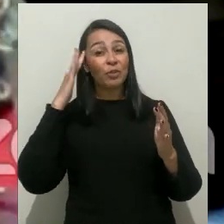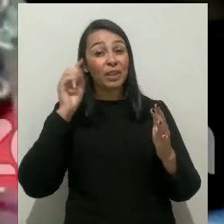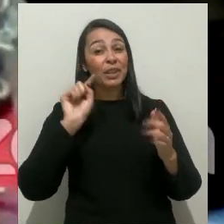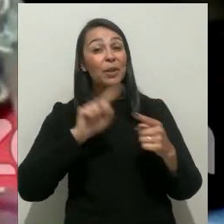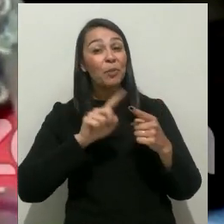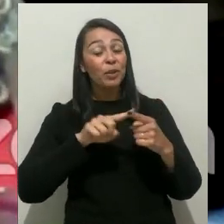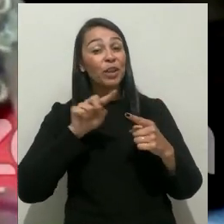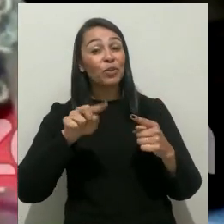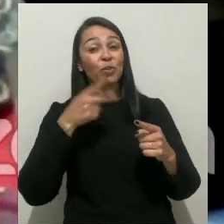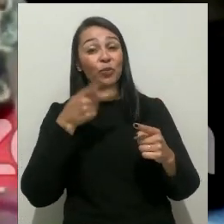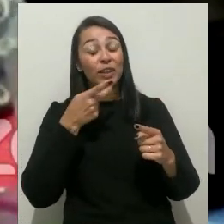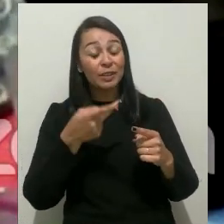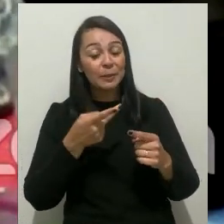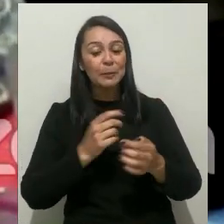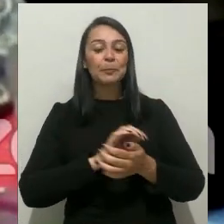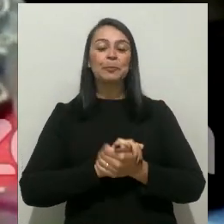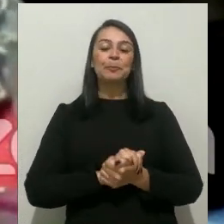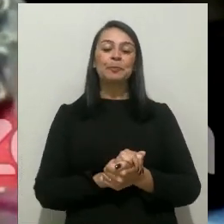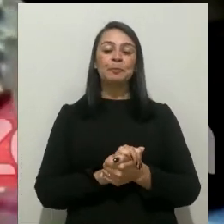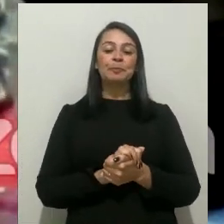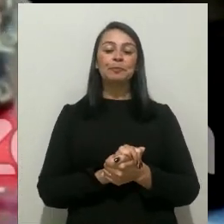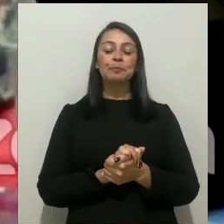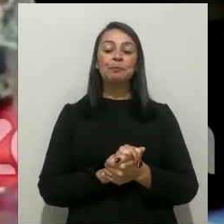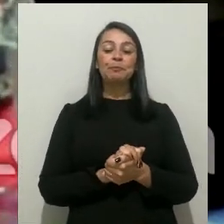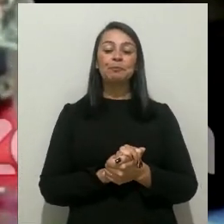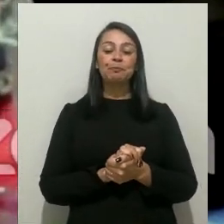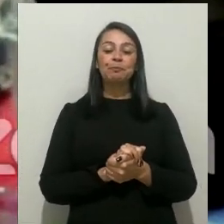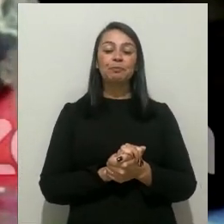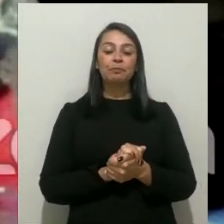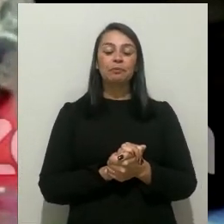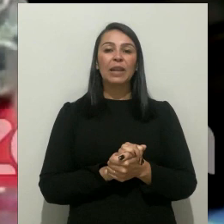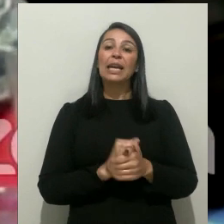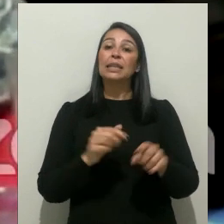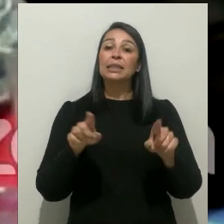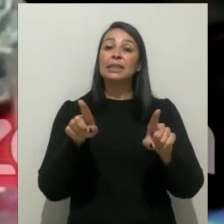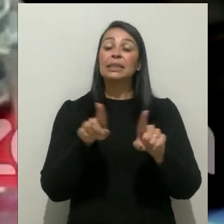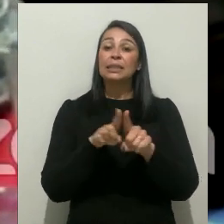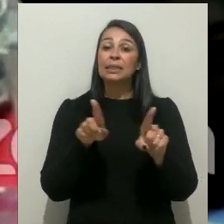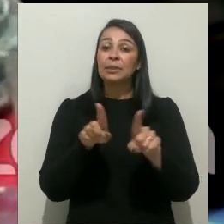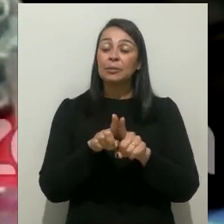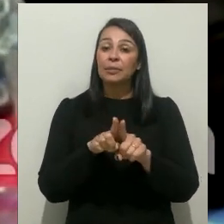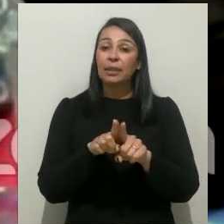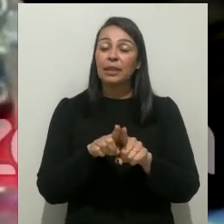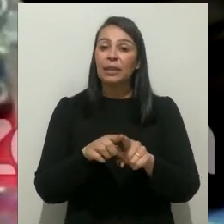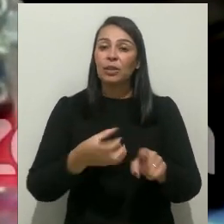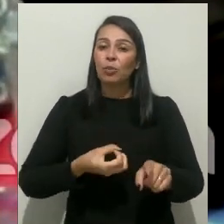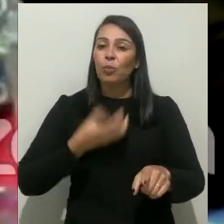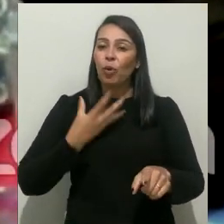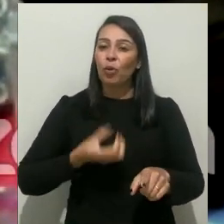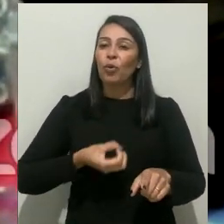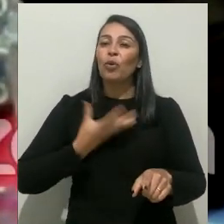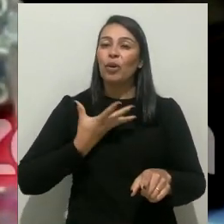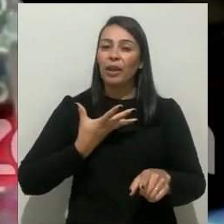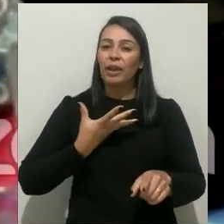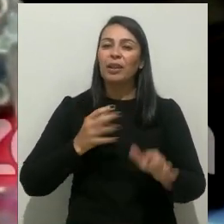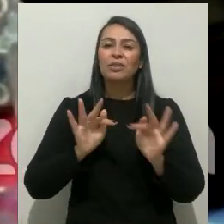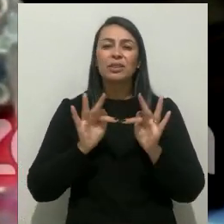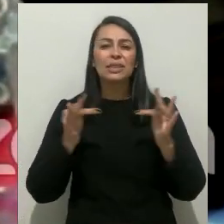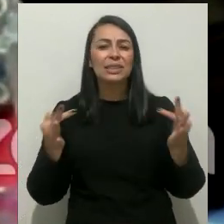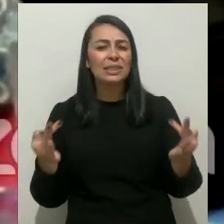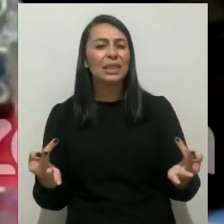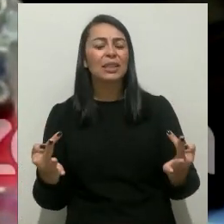usando isso, e de uma forma poética, de uma forma